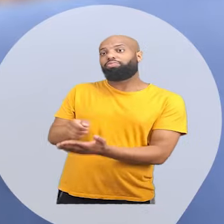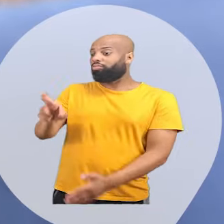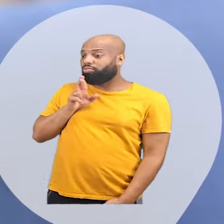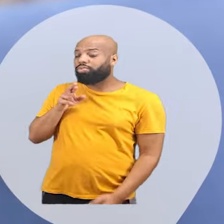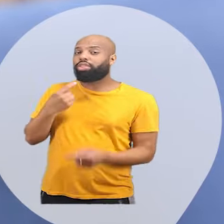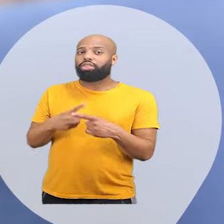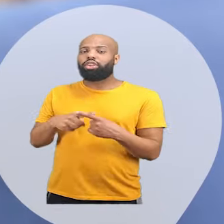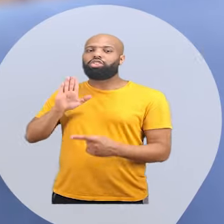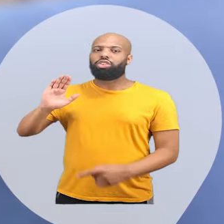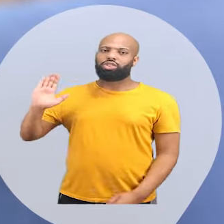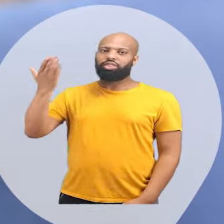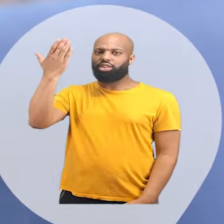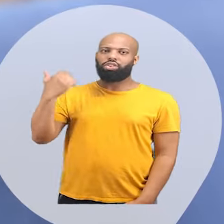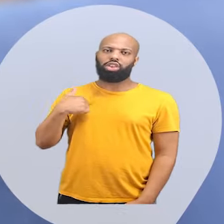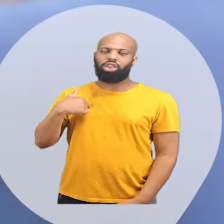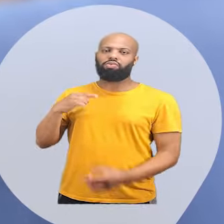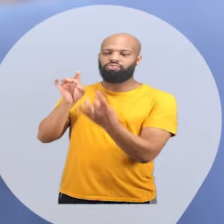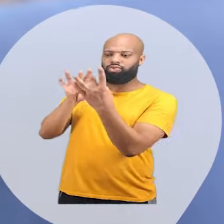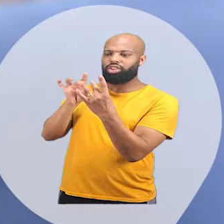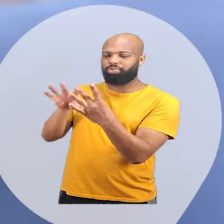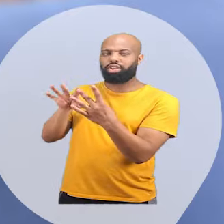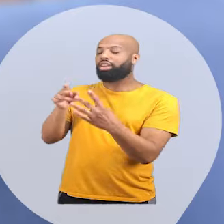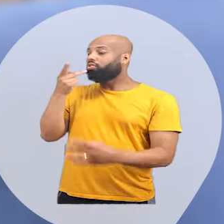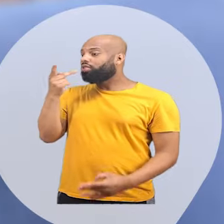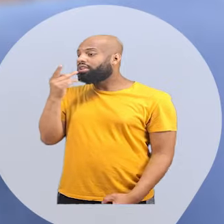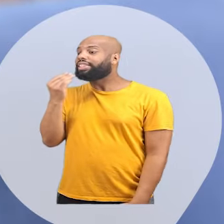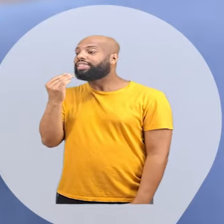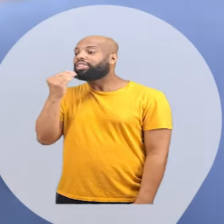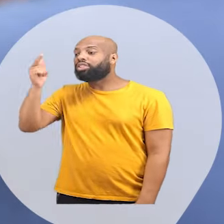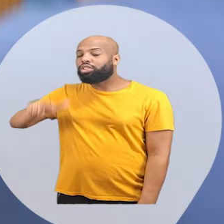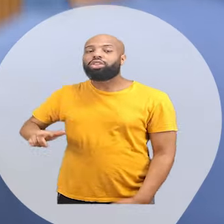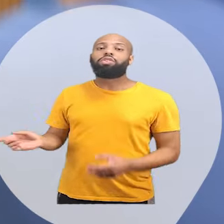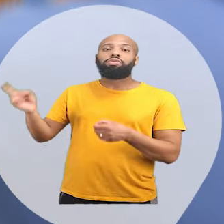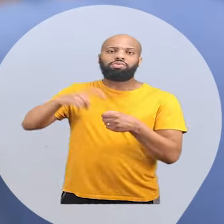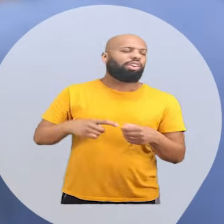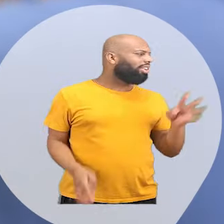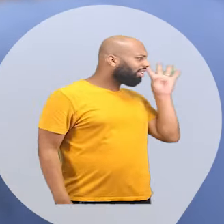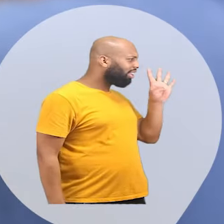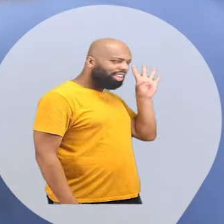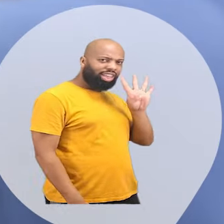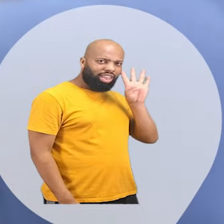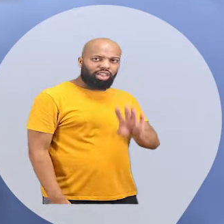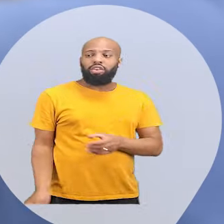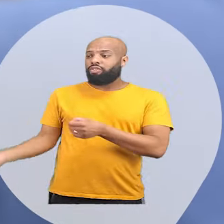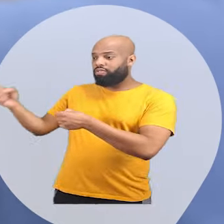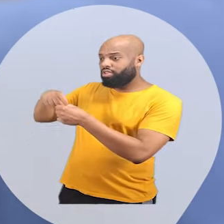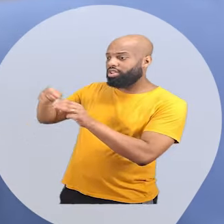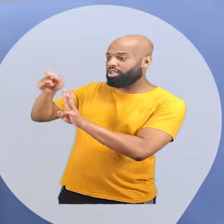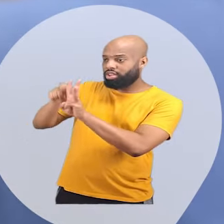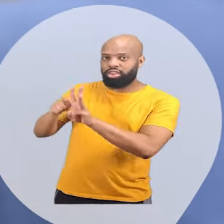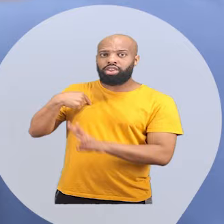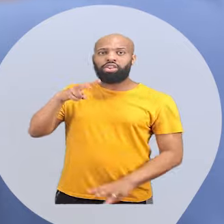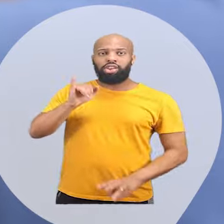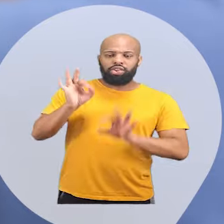responde aconteceu de eu dar o feedback para o lugar ele falou tá me dá mais uma chance então volta daqui volta daqui a três